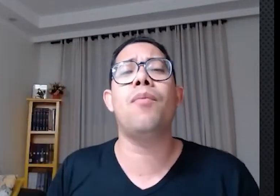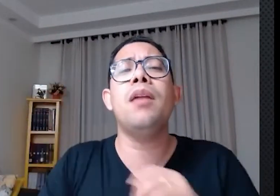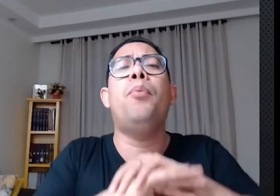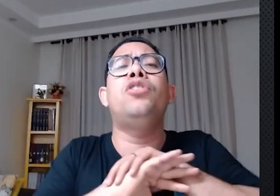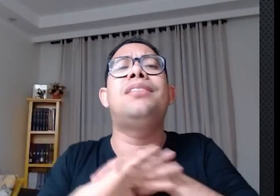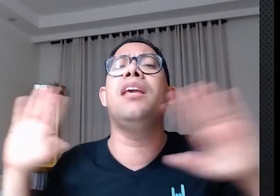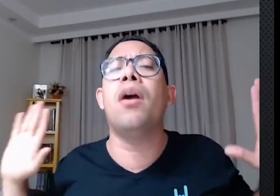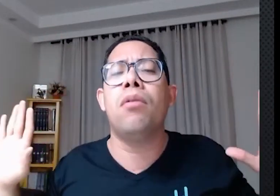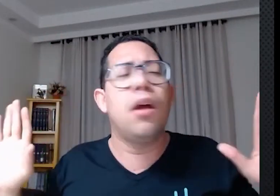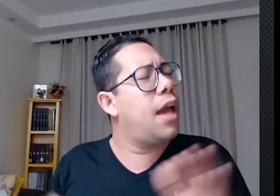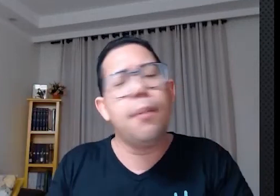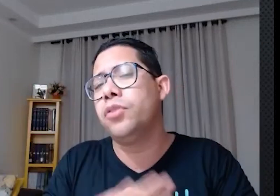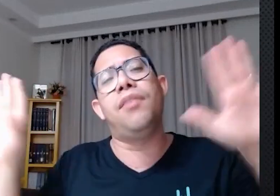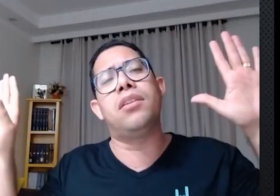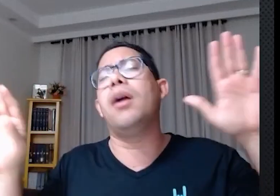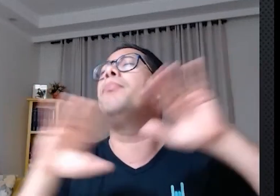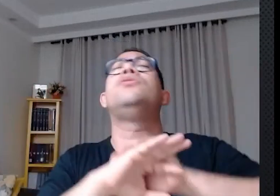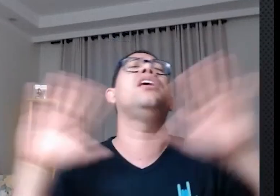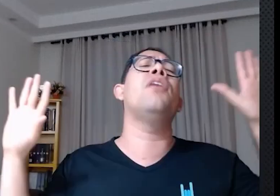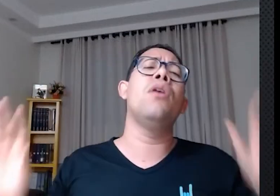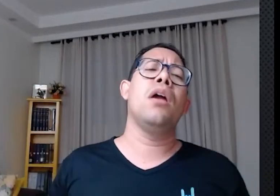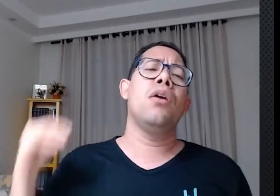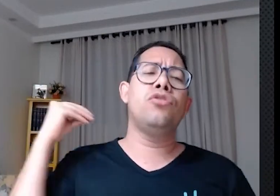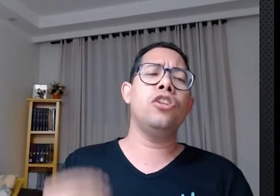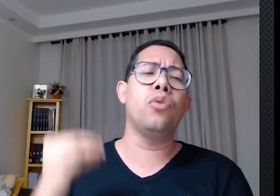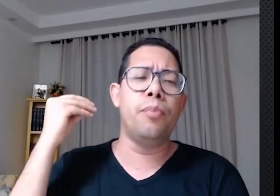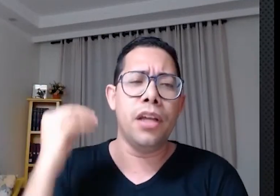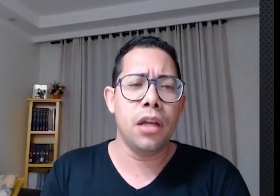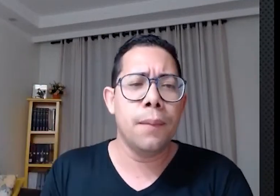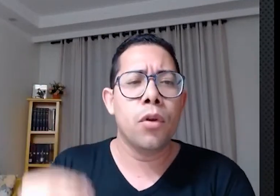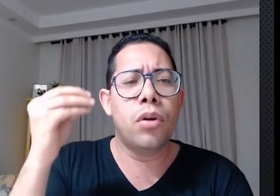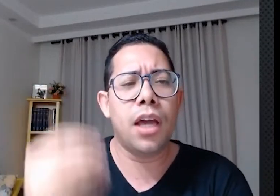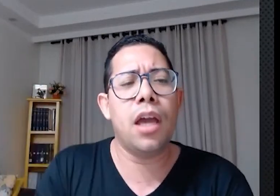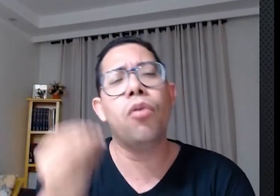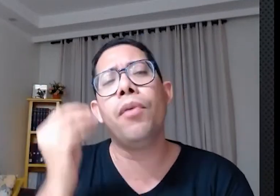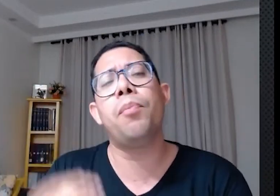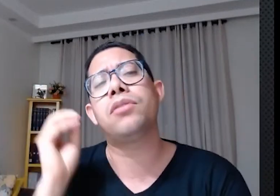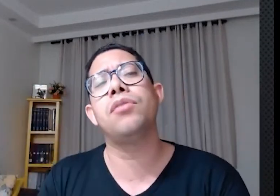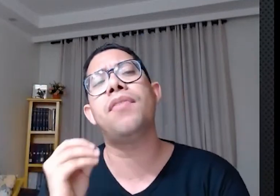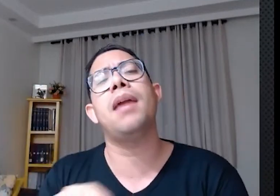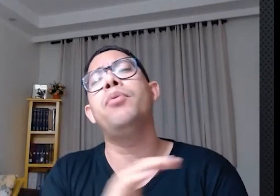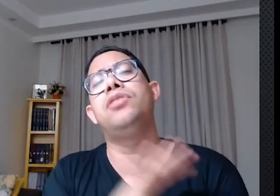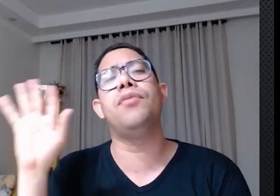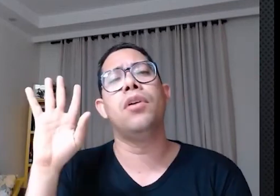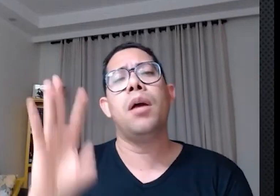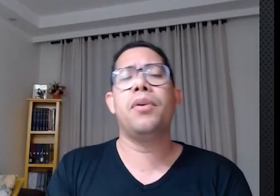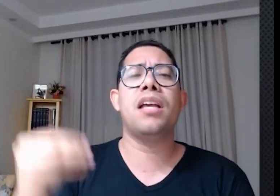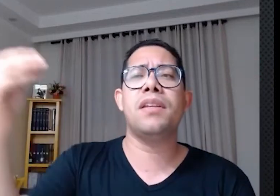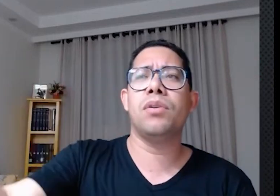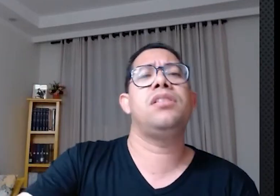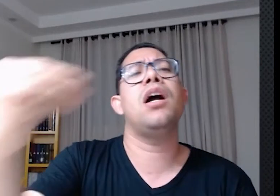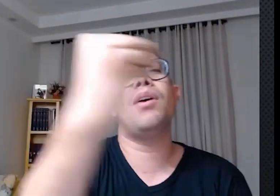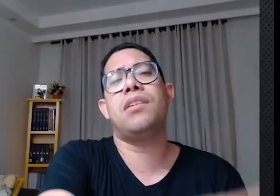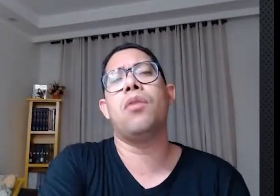revelação. É impossível, quer dizer, é impossível eu descobrir o que o meu pastor vai falar. É impossível, porque